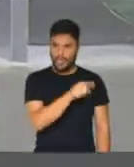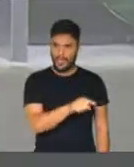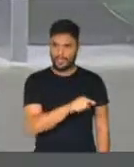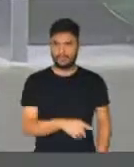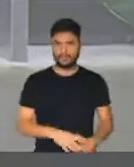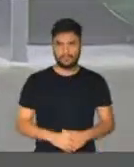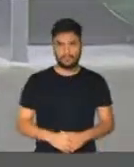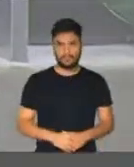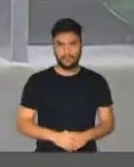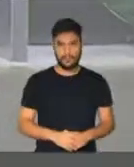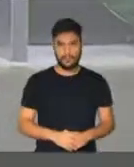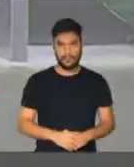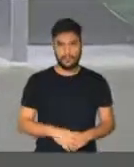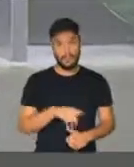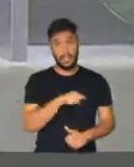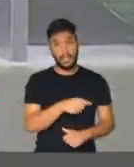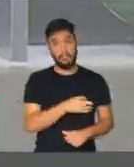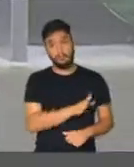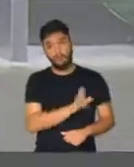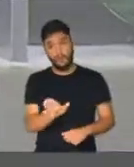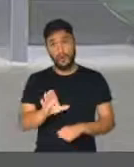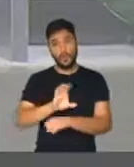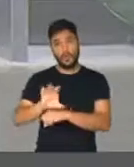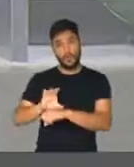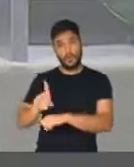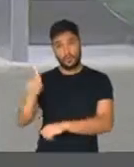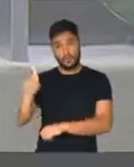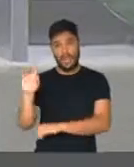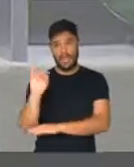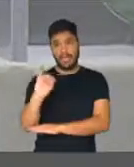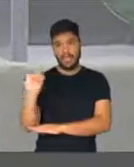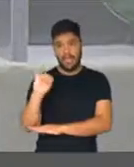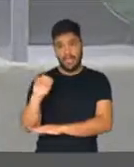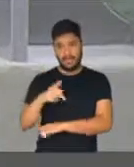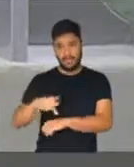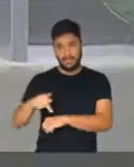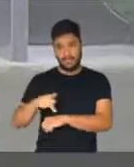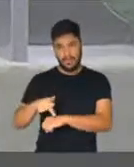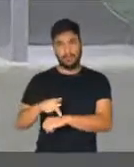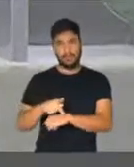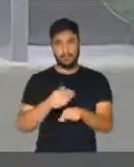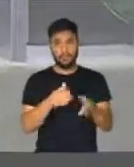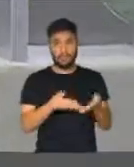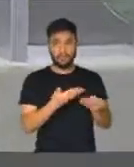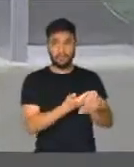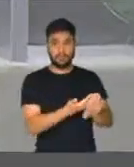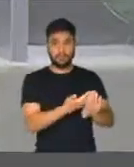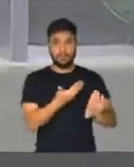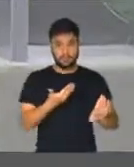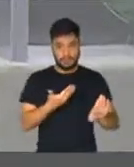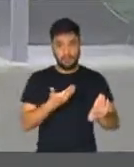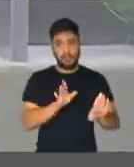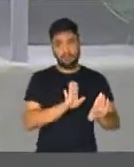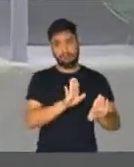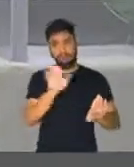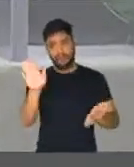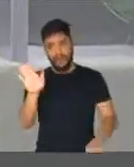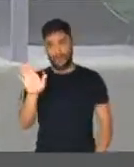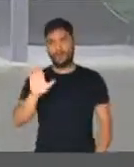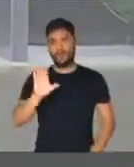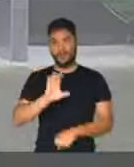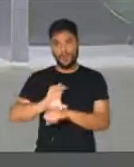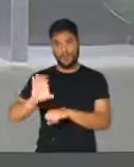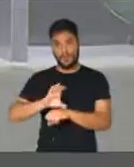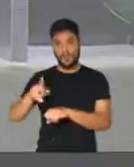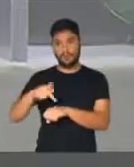ele foi fazer um curso na Itália, com licença remunerada, para fazer um curso